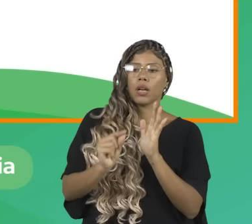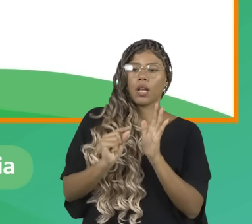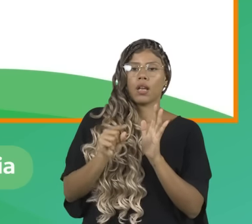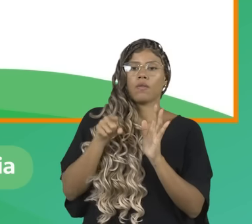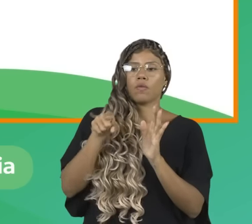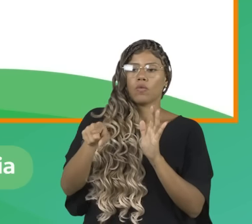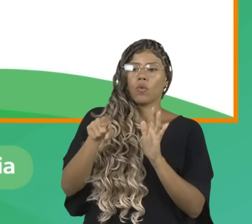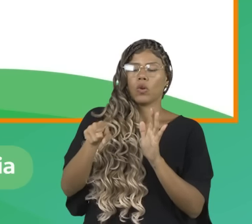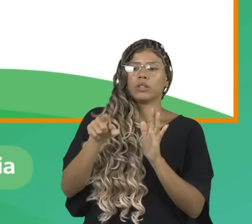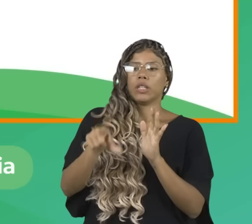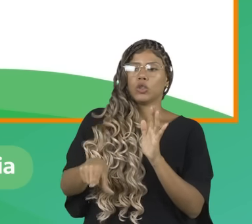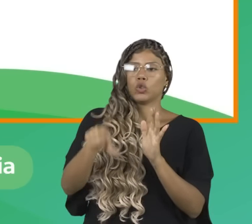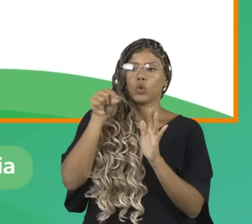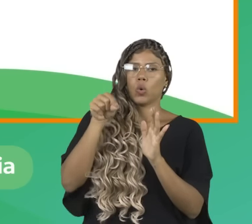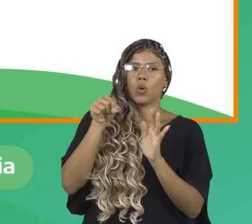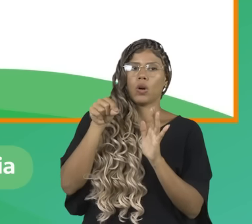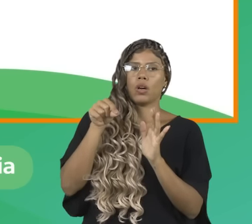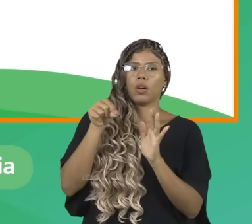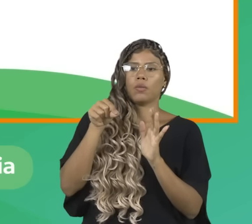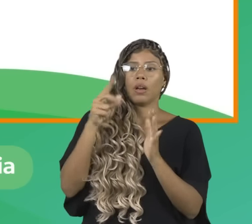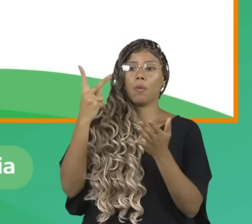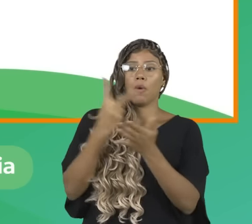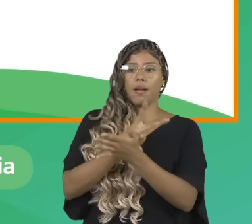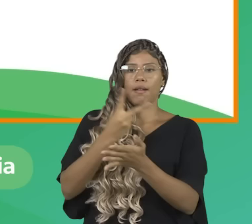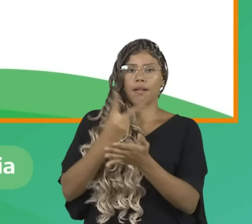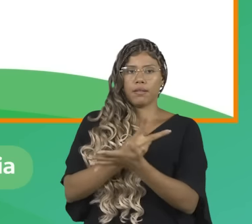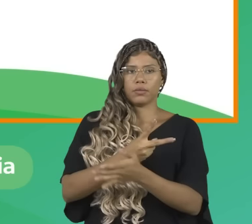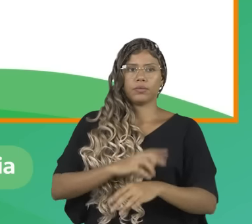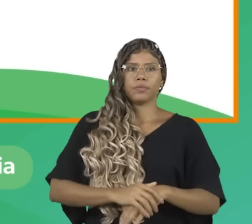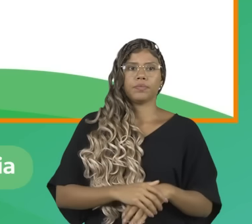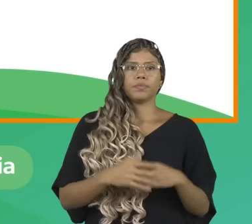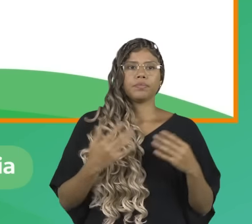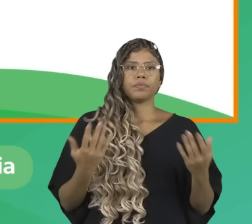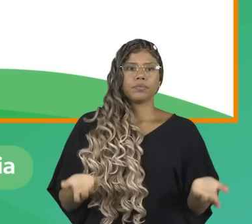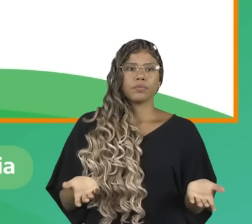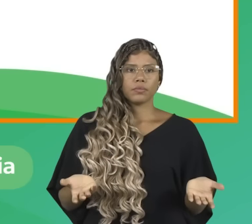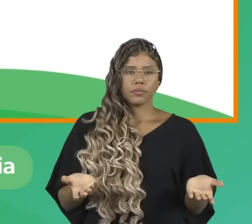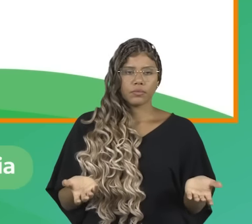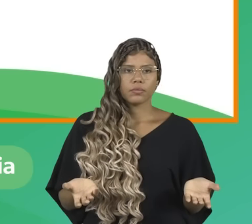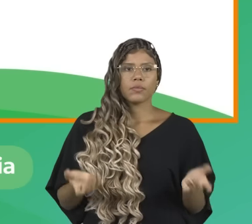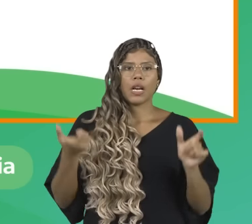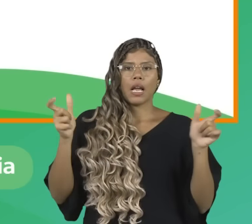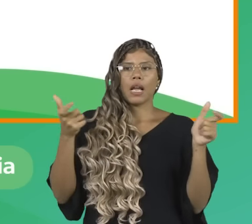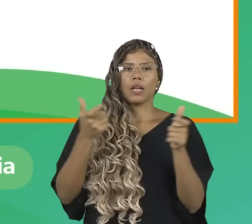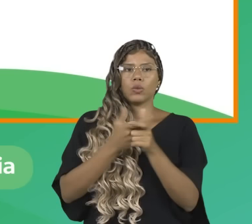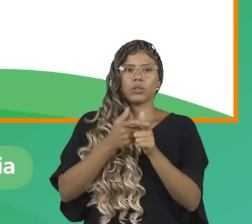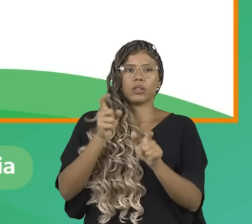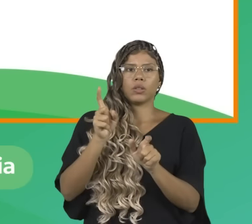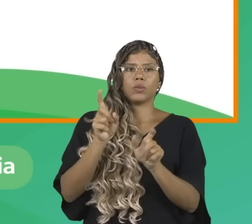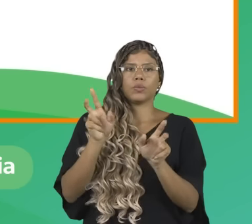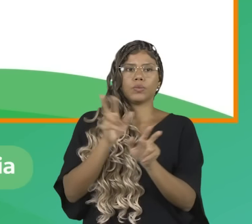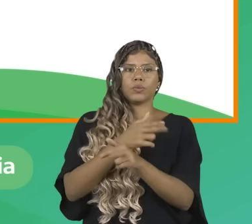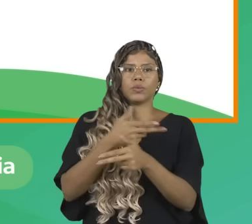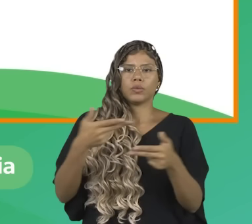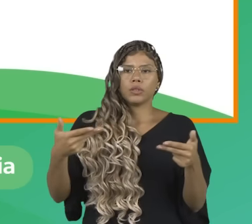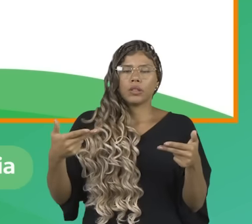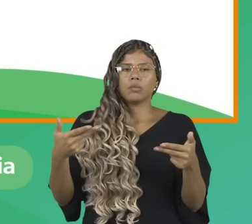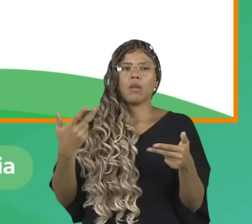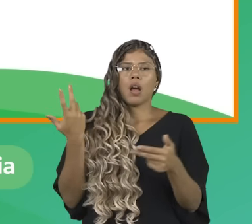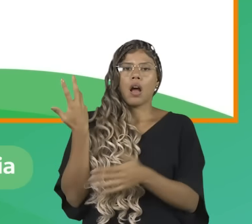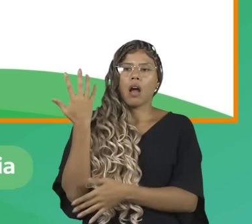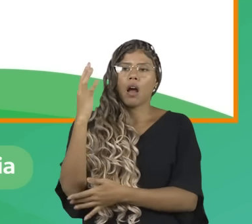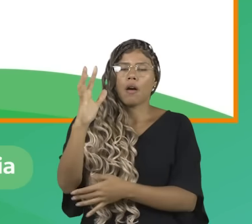alteração. Redução da biodiversidade, com certeza, é afetada por essa mudança climática, porque existem plantas, animais, algas,